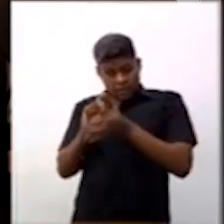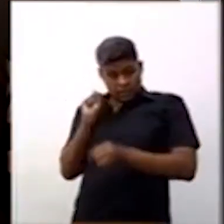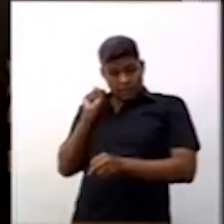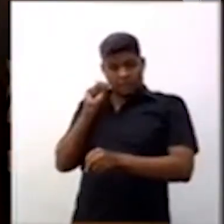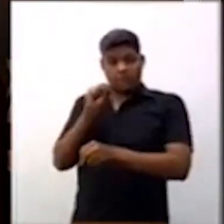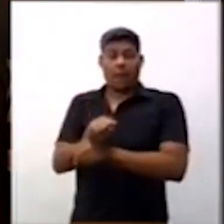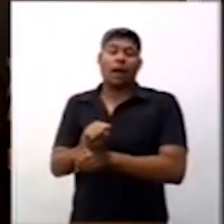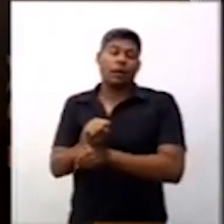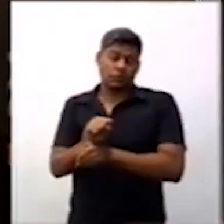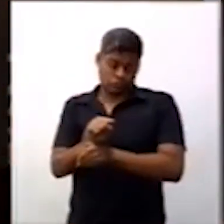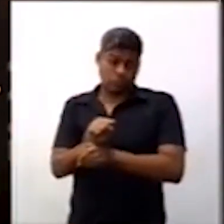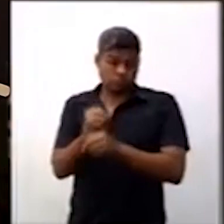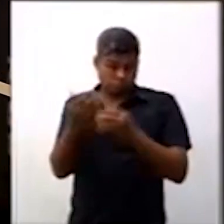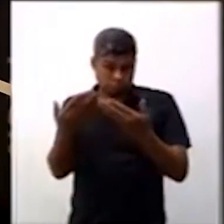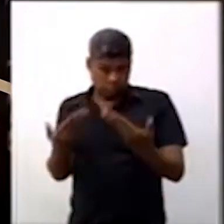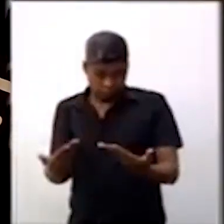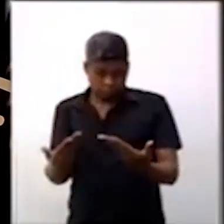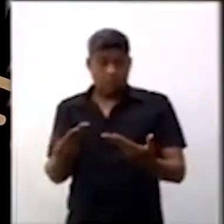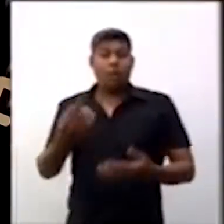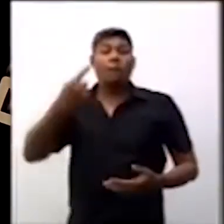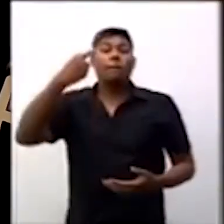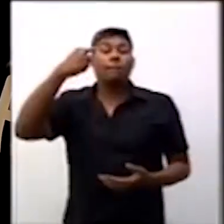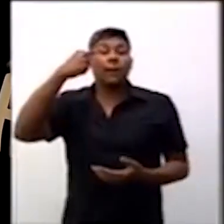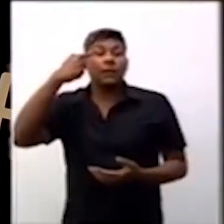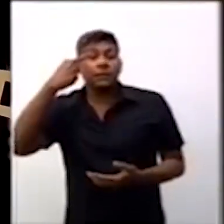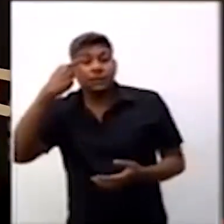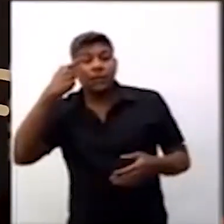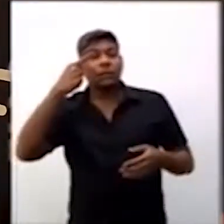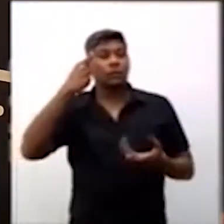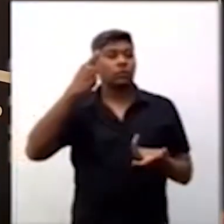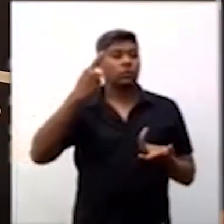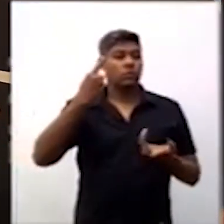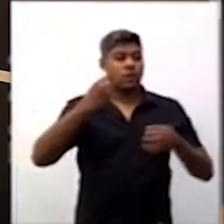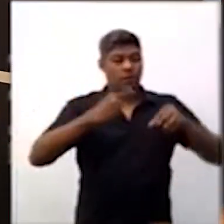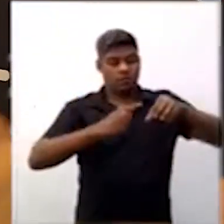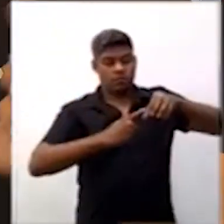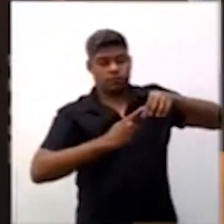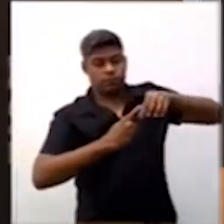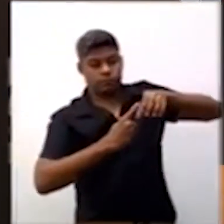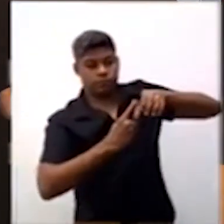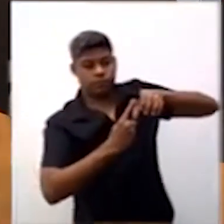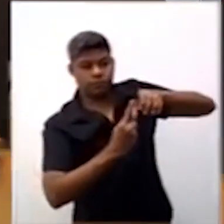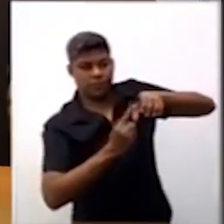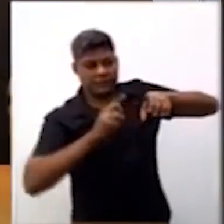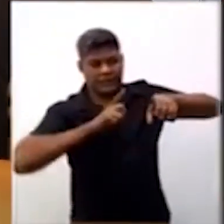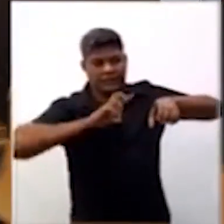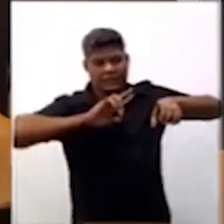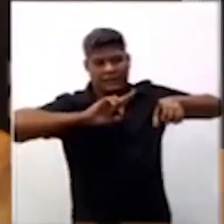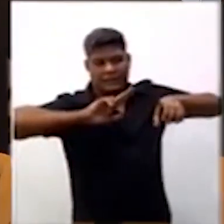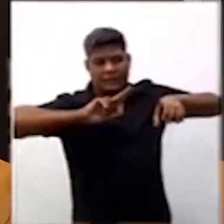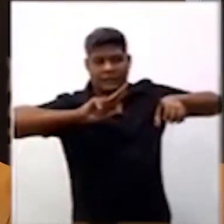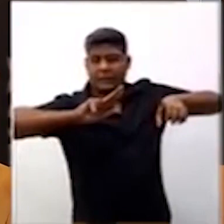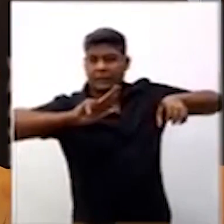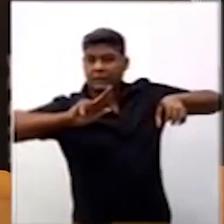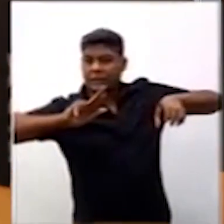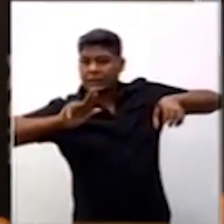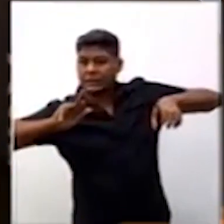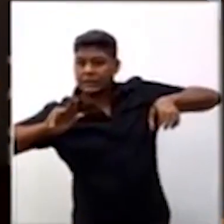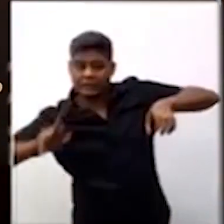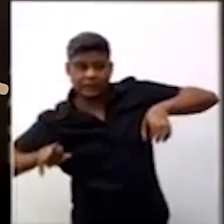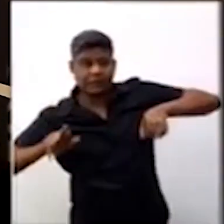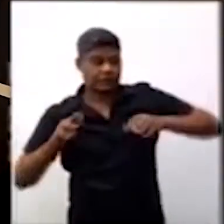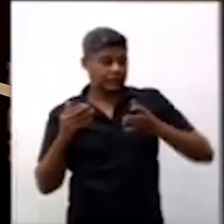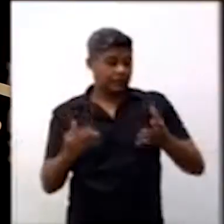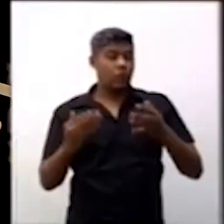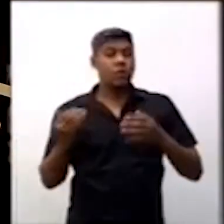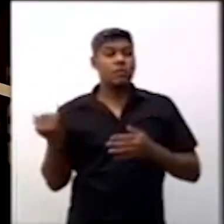startado o funcionamento. E aí, pensando nos medidores de ponteiro, como são vários para compor a medida, então